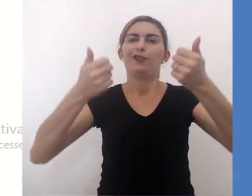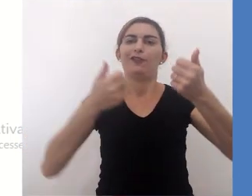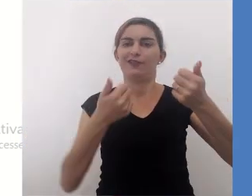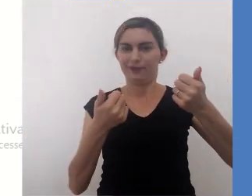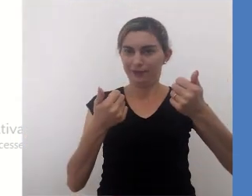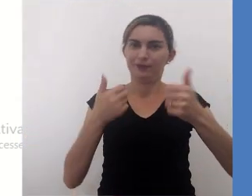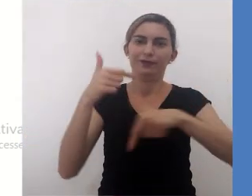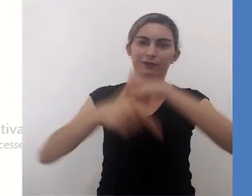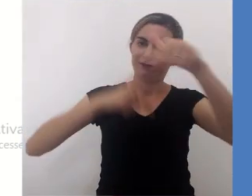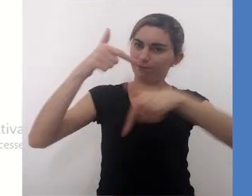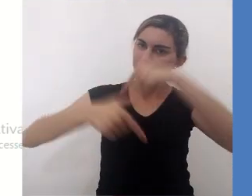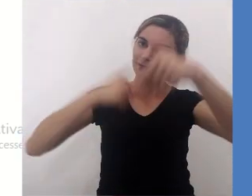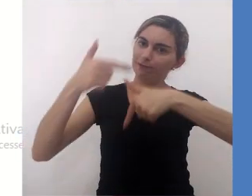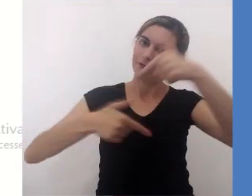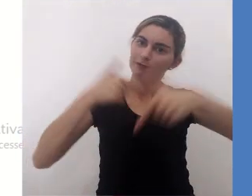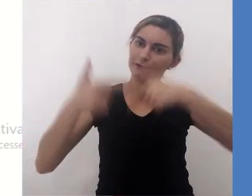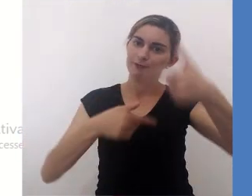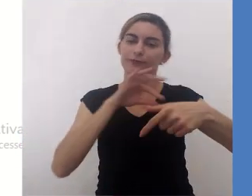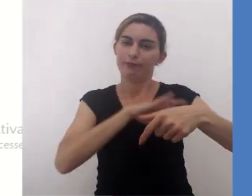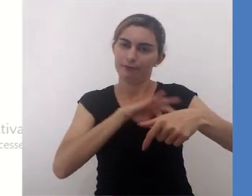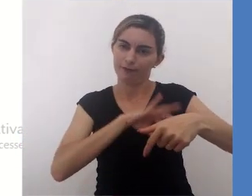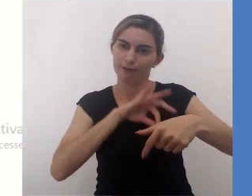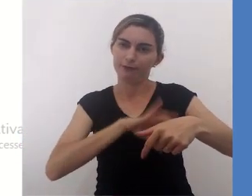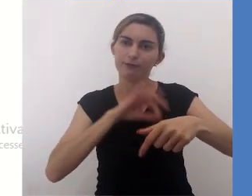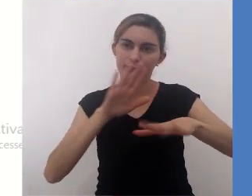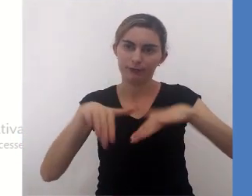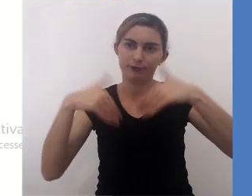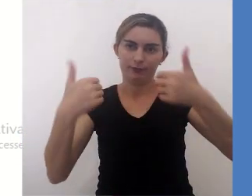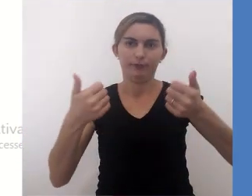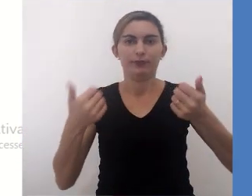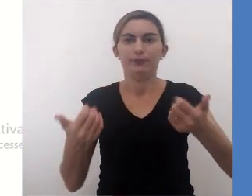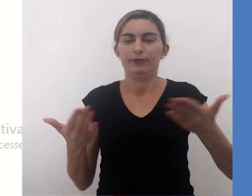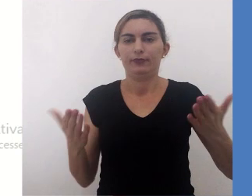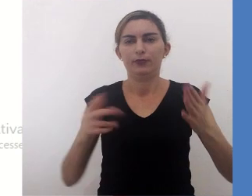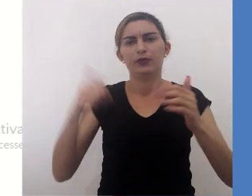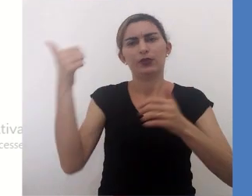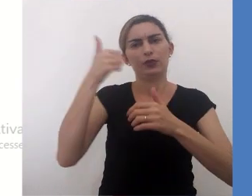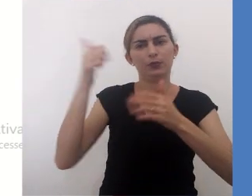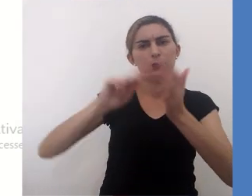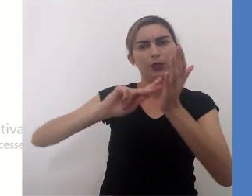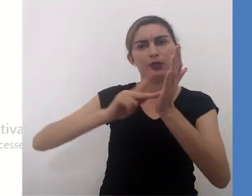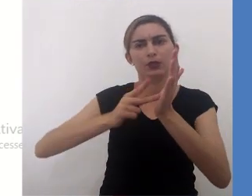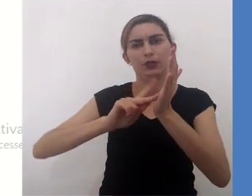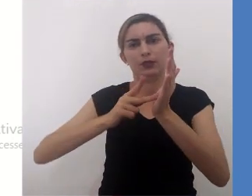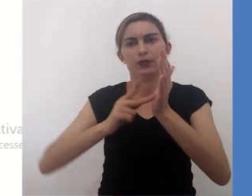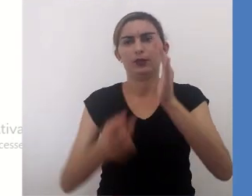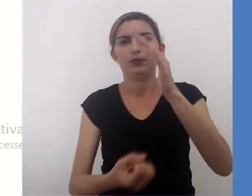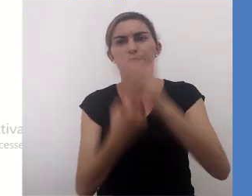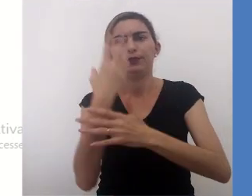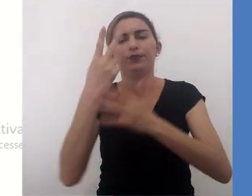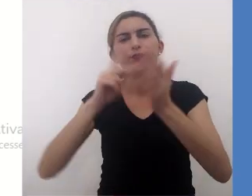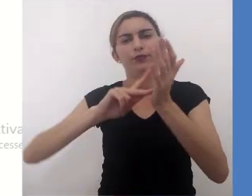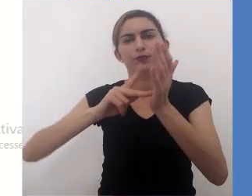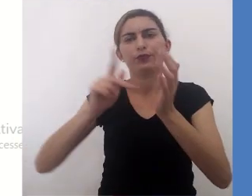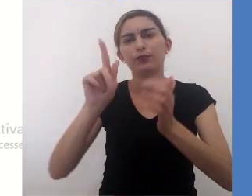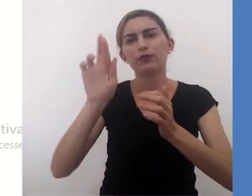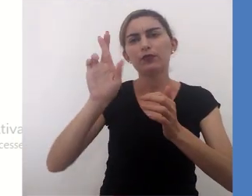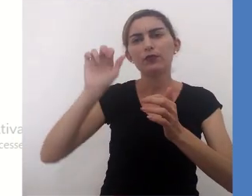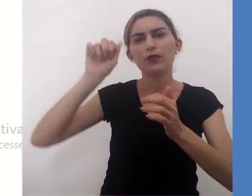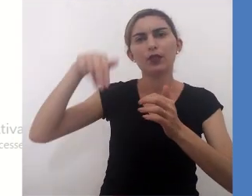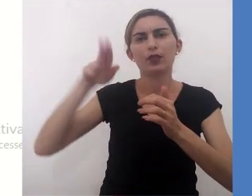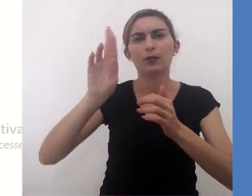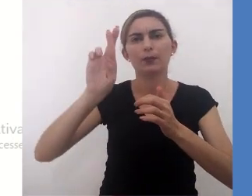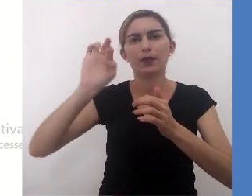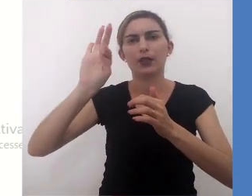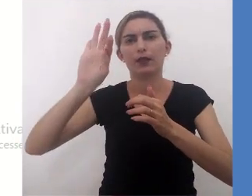condições de trabalho e de salário, né? Então os primeiros sindicatos foram organizados na Grã-Bretanha, conforme